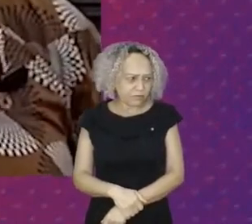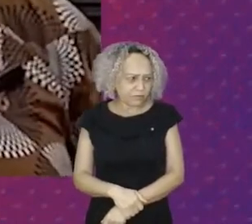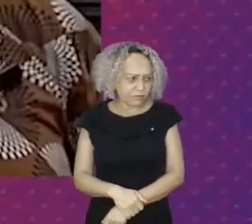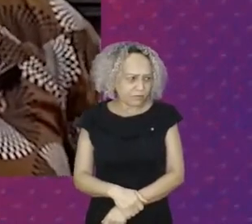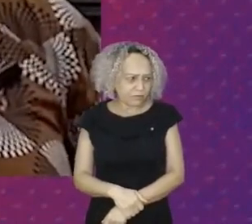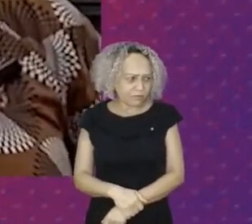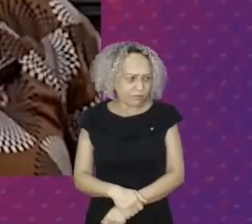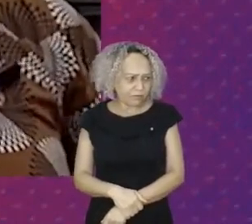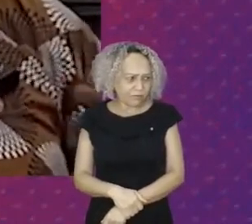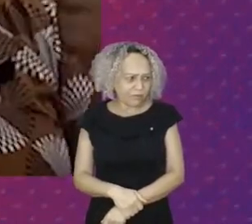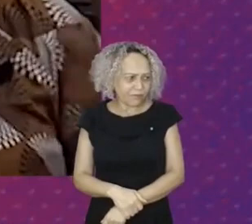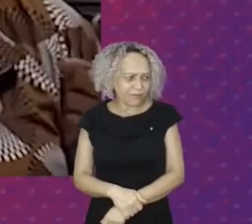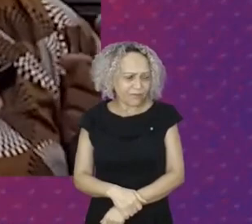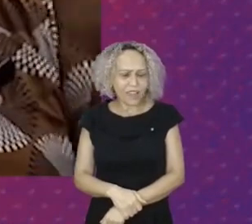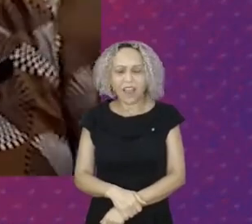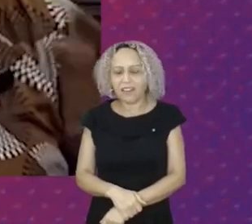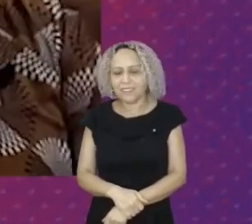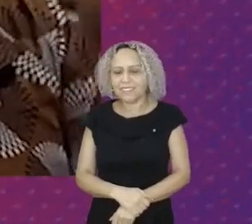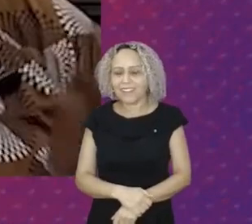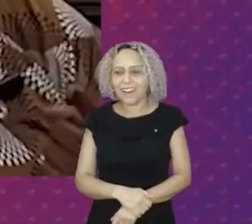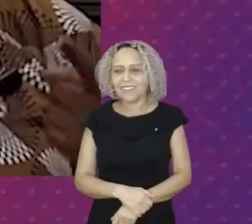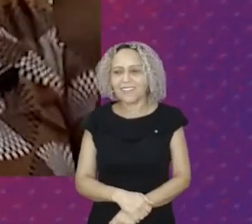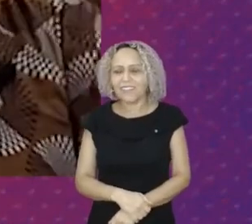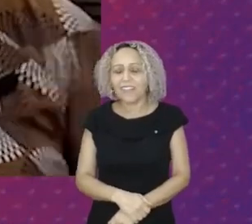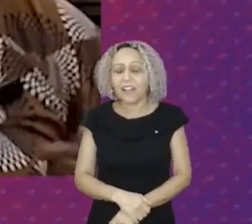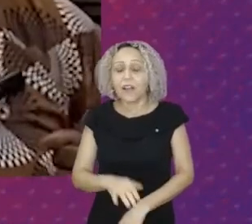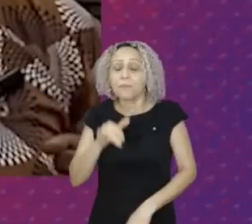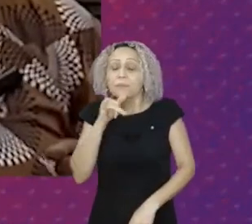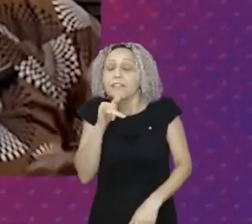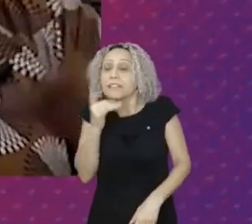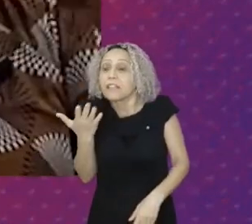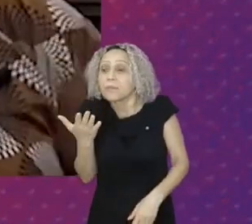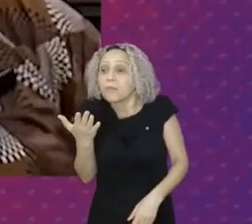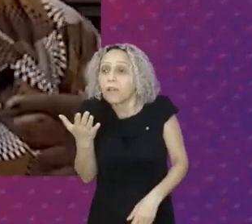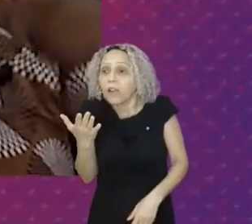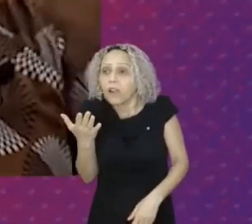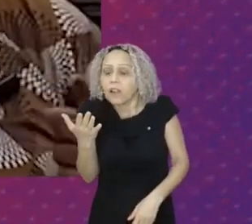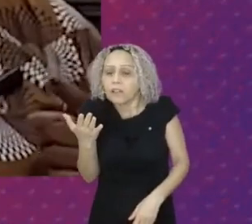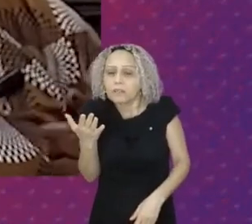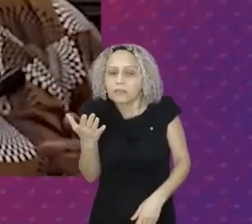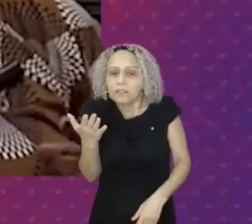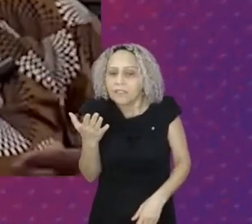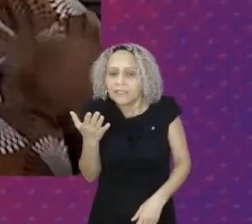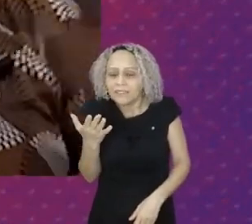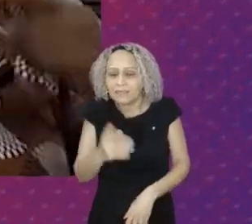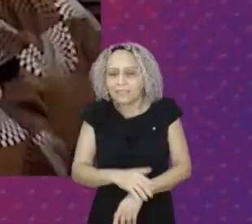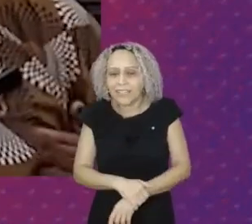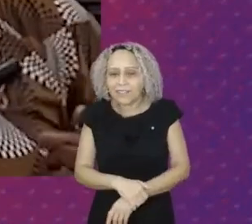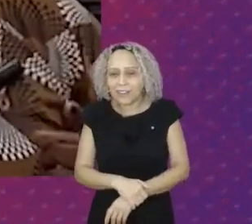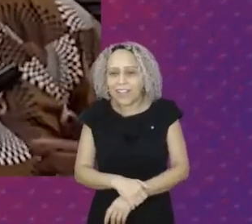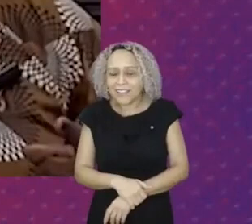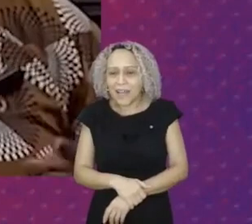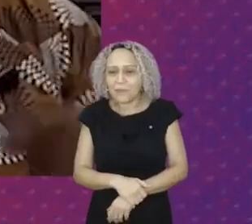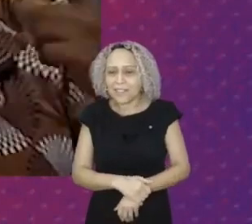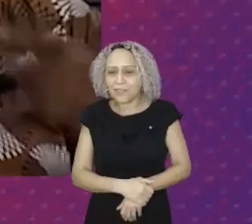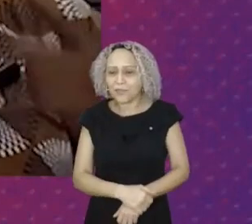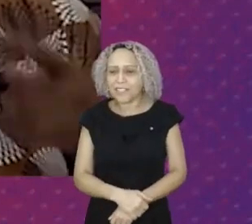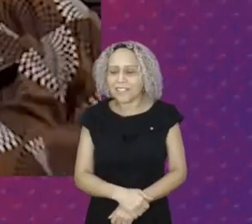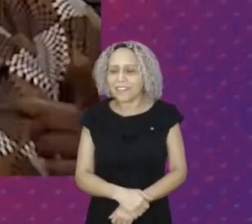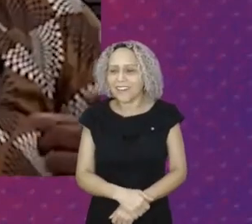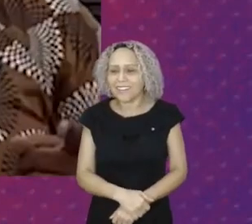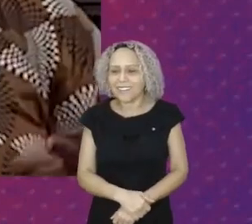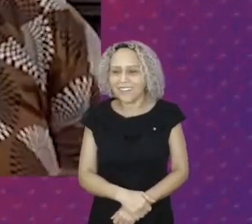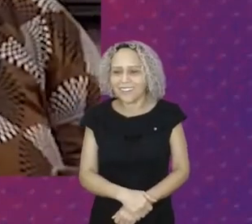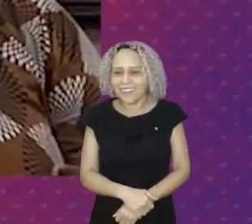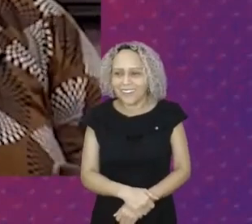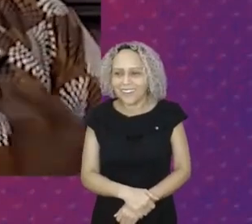curso de pedagogia. Dá para ler um livro de literatura infantil da temática racial por semana, para não falar que não dá para ler